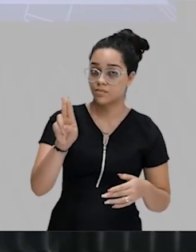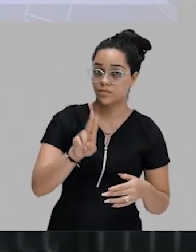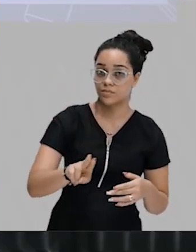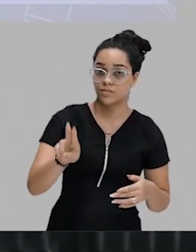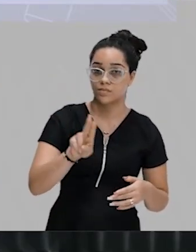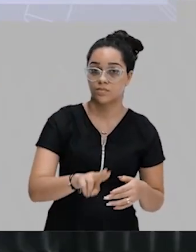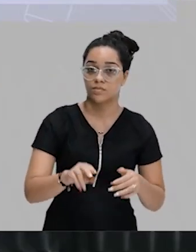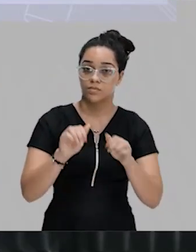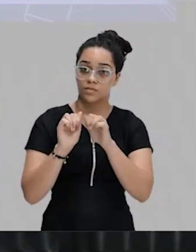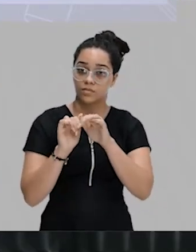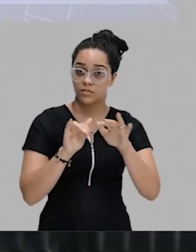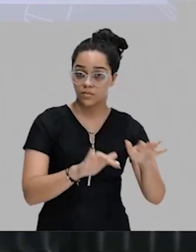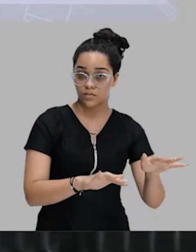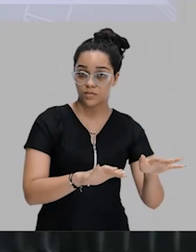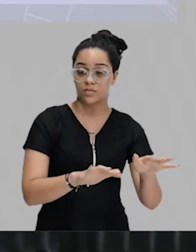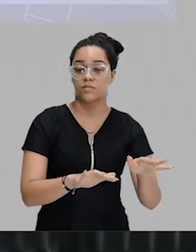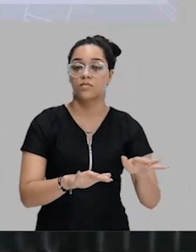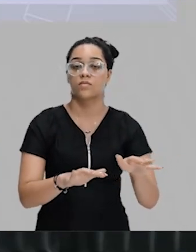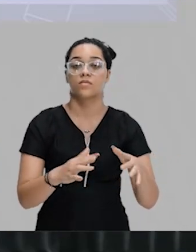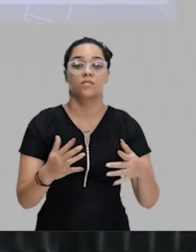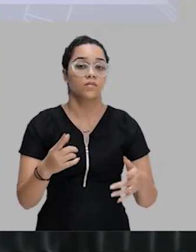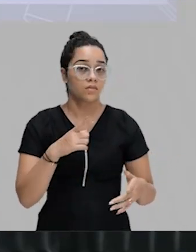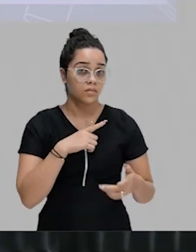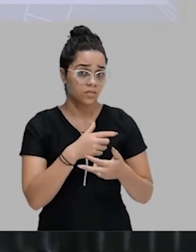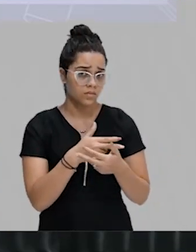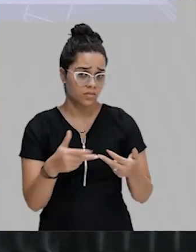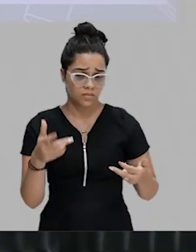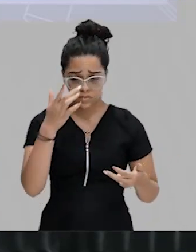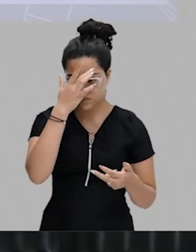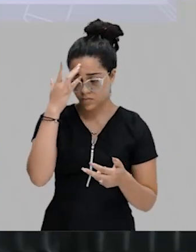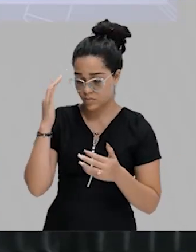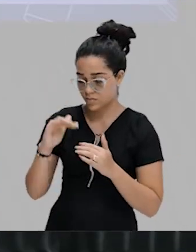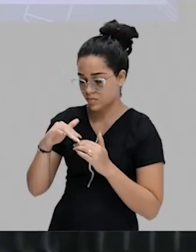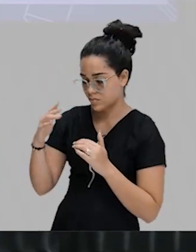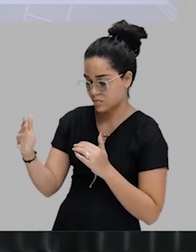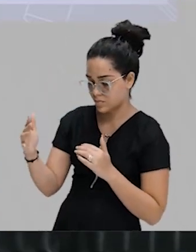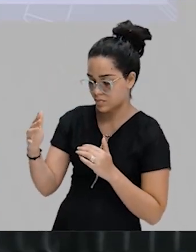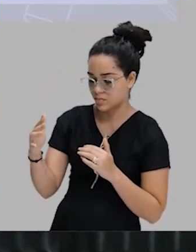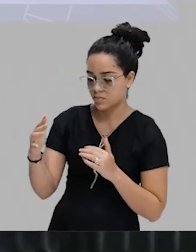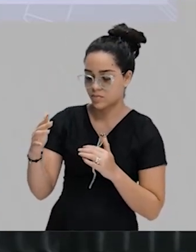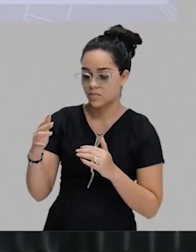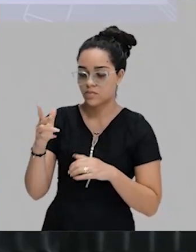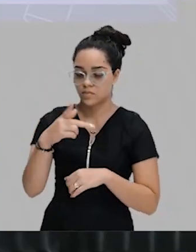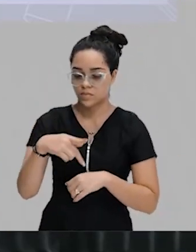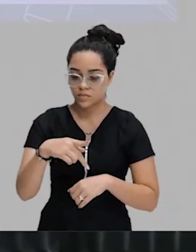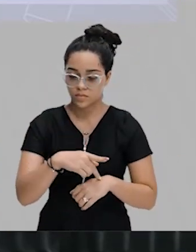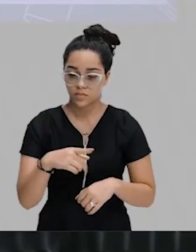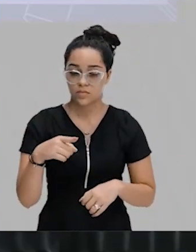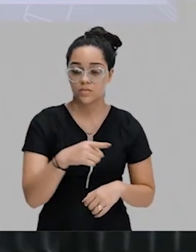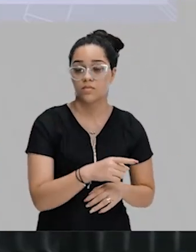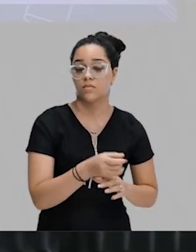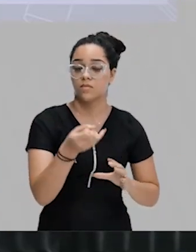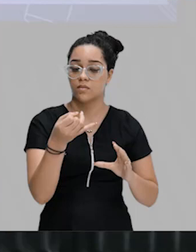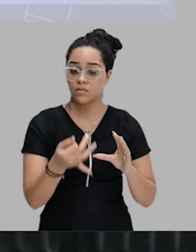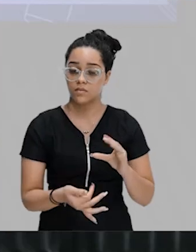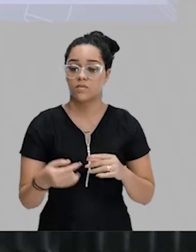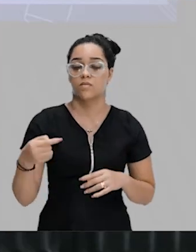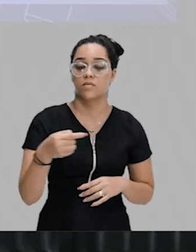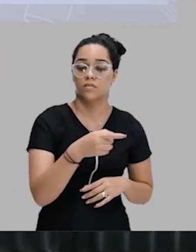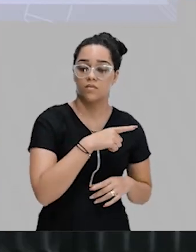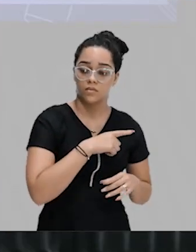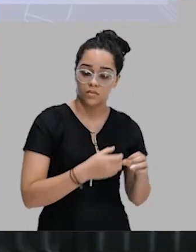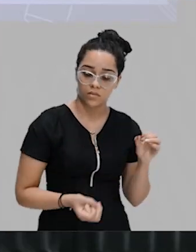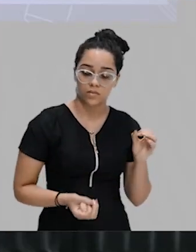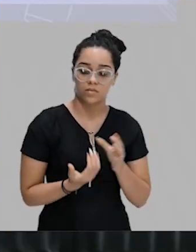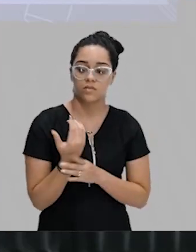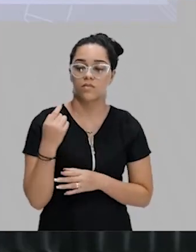um exército de estrangeiros e mercenários. Esse é o perfil do exército que está se formando